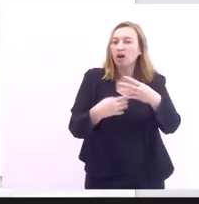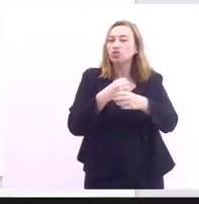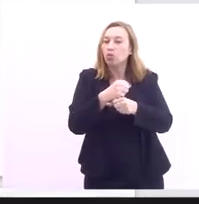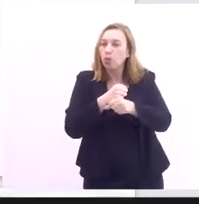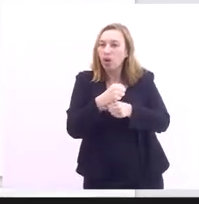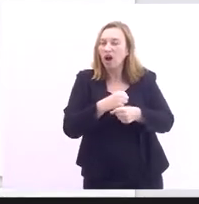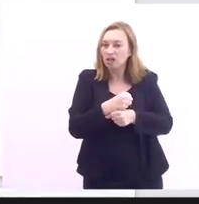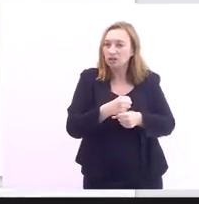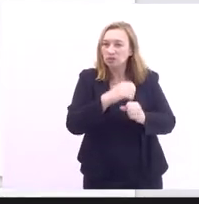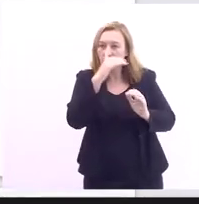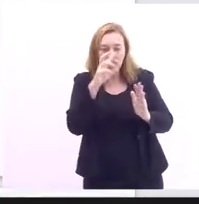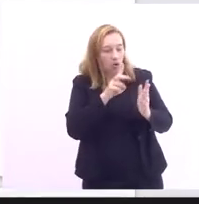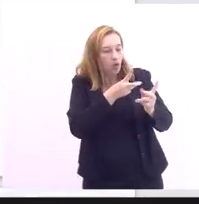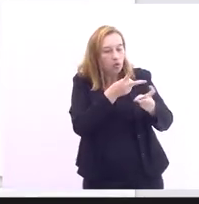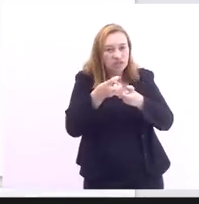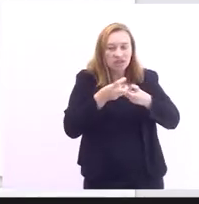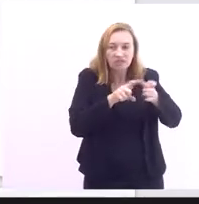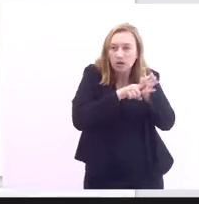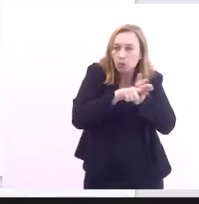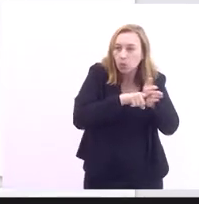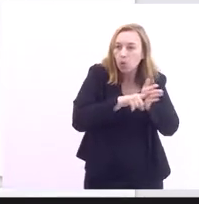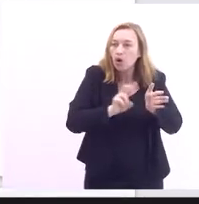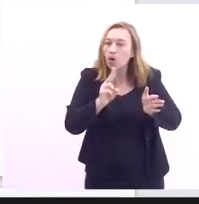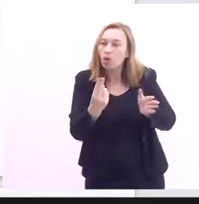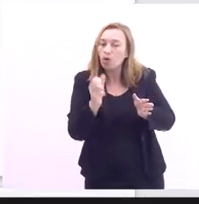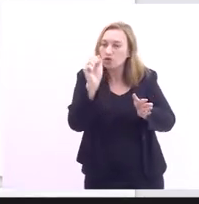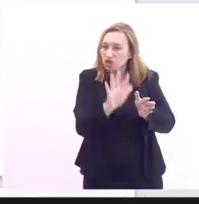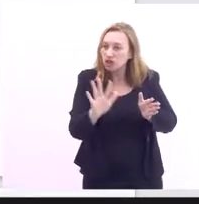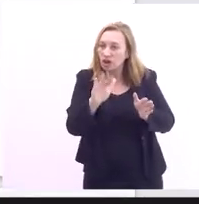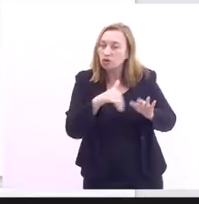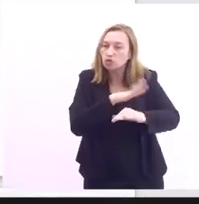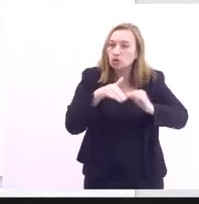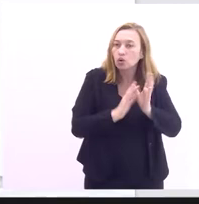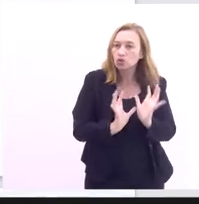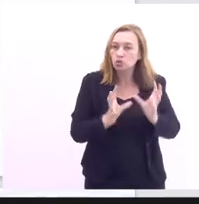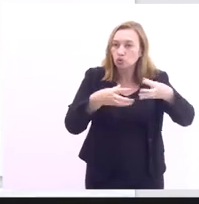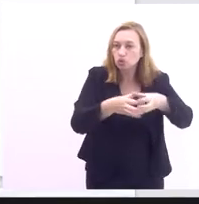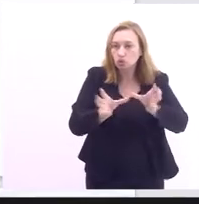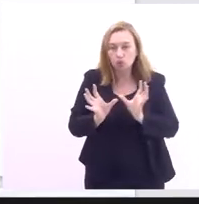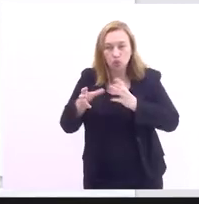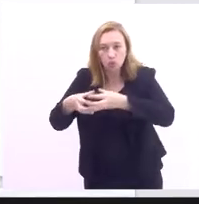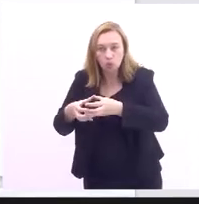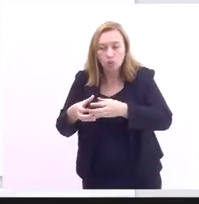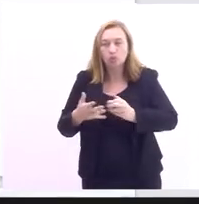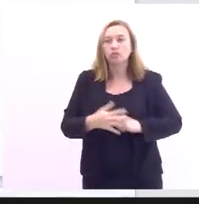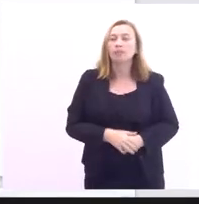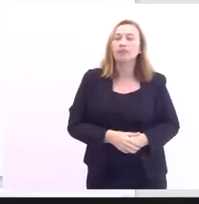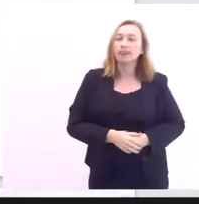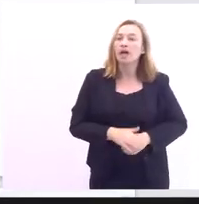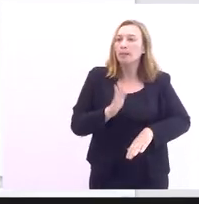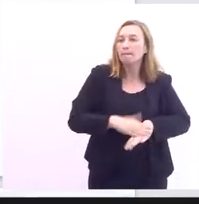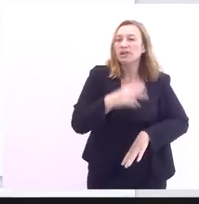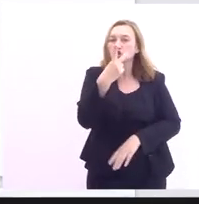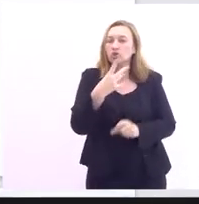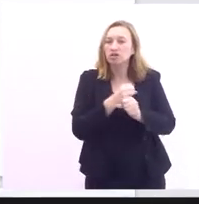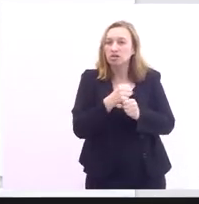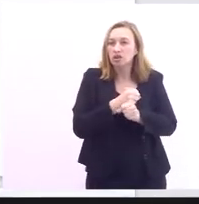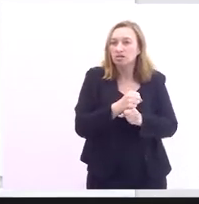ou que esse DEC global, no primeiro caso é o DEC dos conjuntos, no segundo caso o DEC global, por mais de